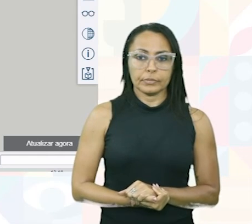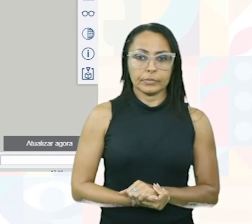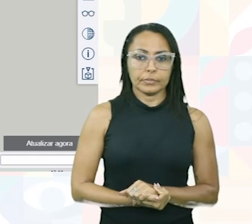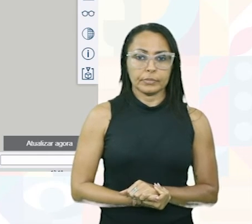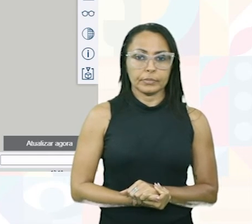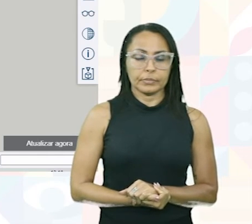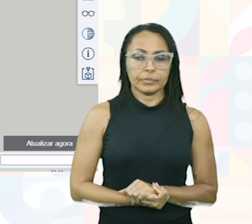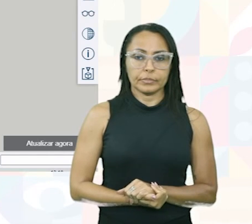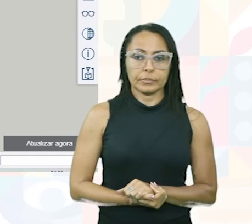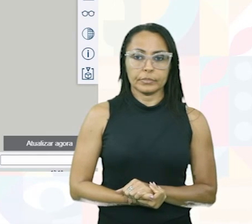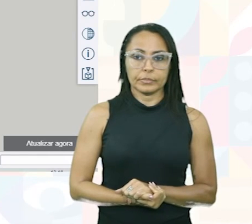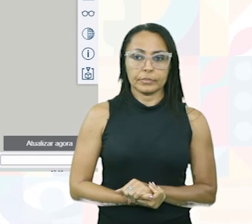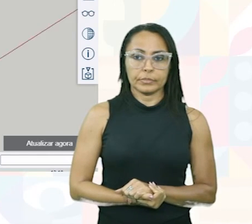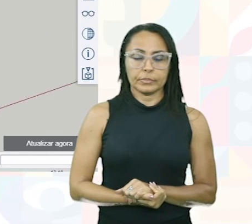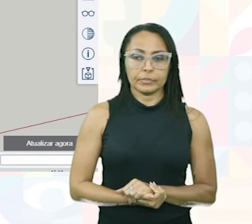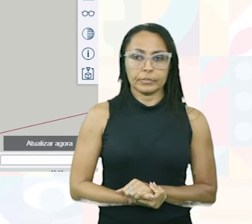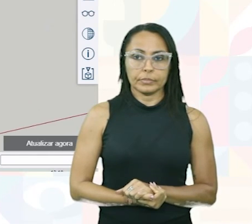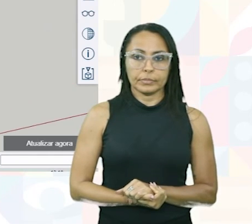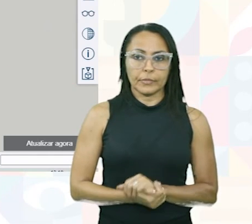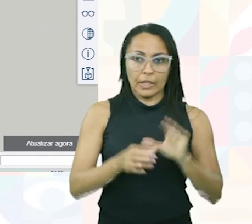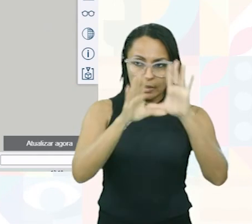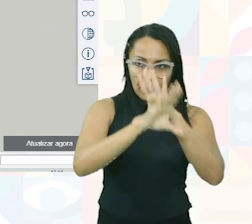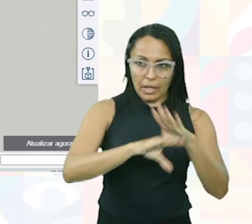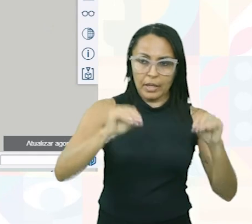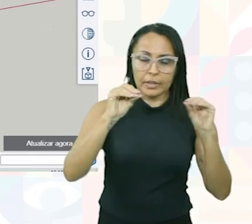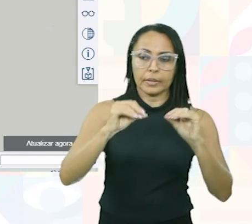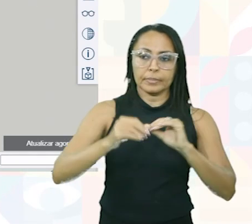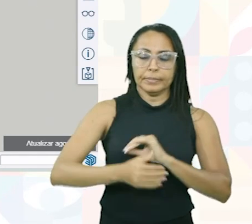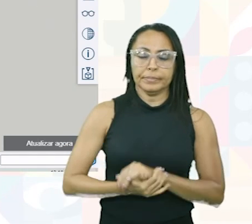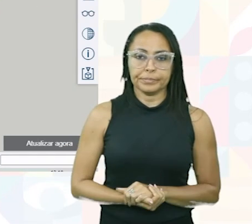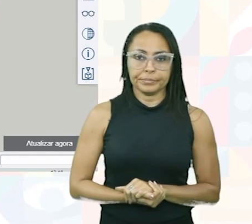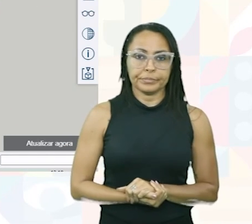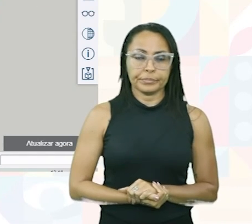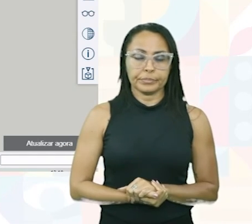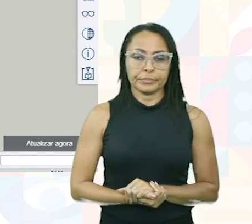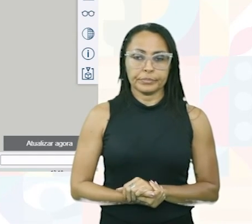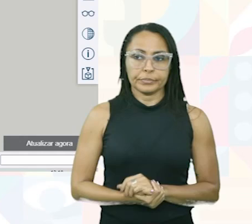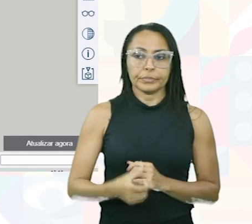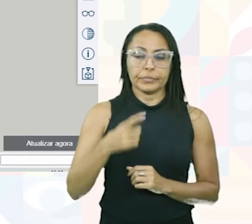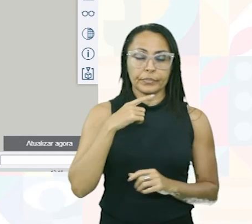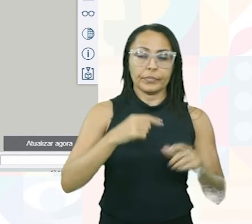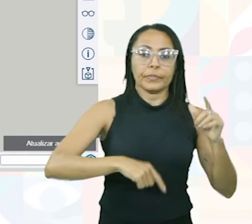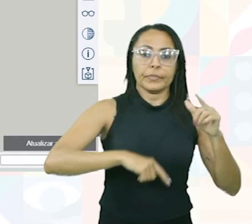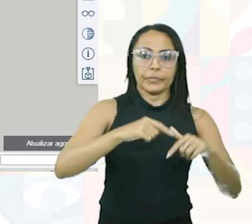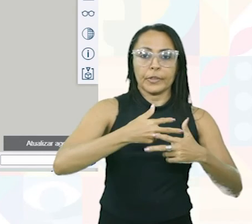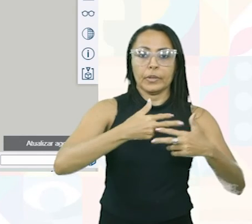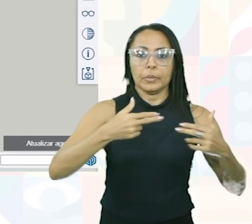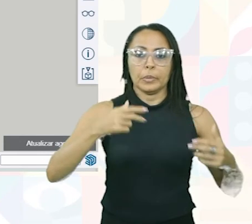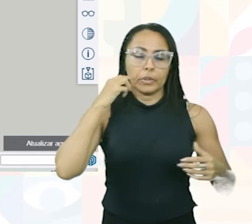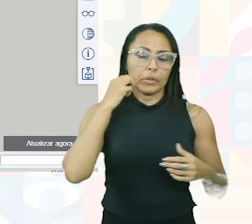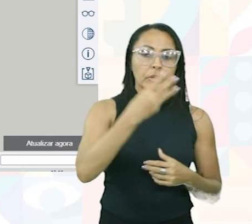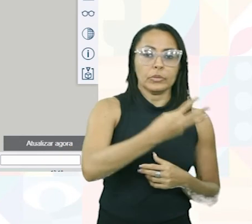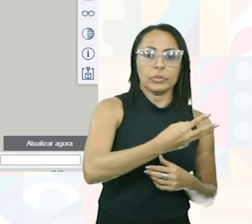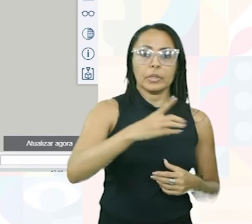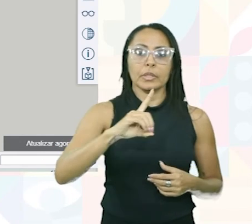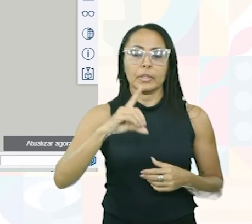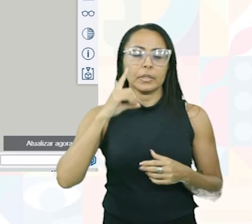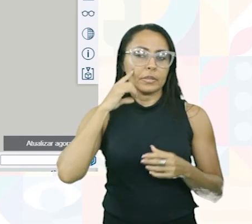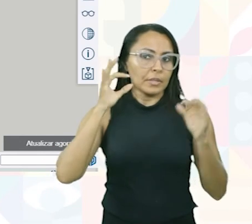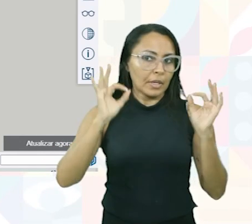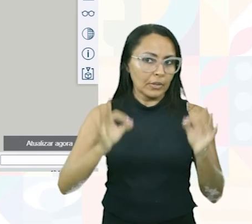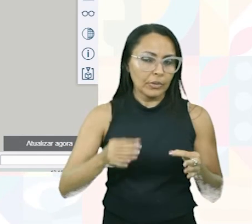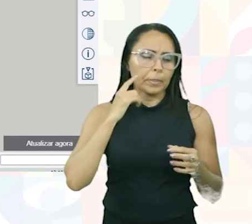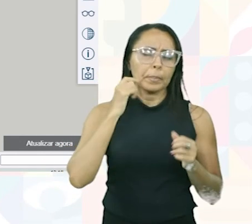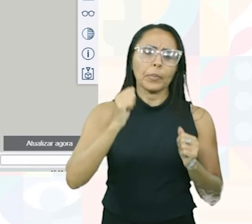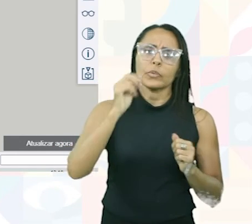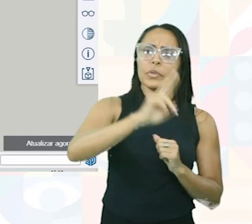e deleta. Pronto, então aqui você tem um objeto do 3D Warehouse, certo? Vocês podem